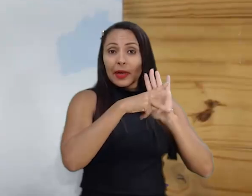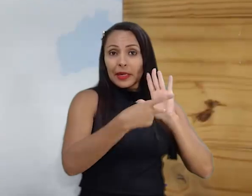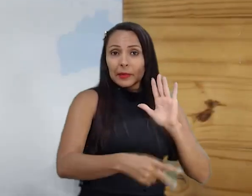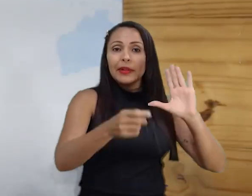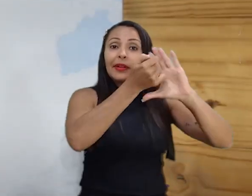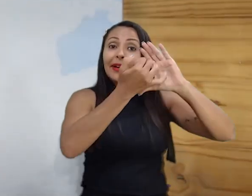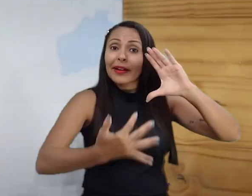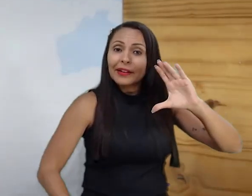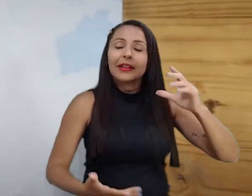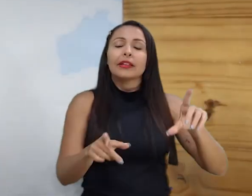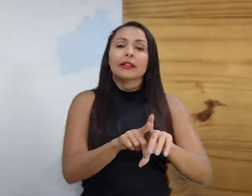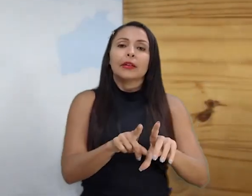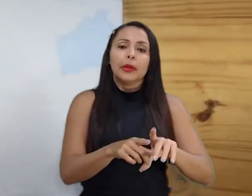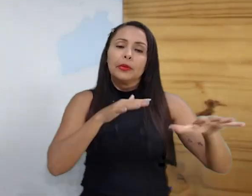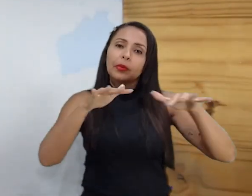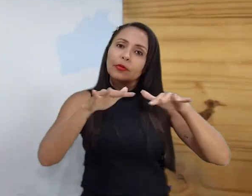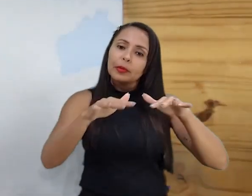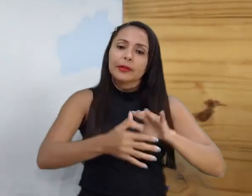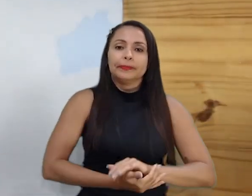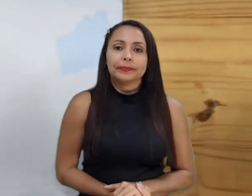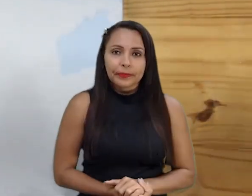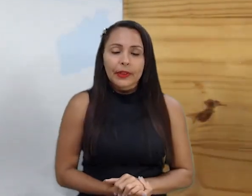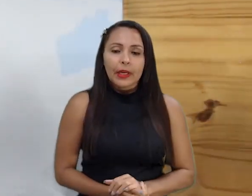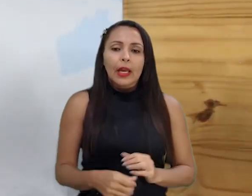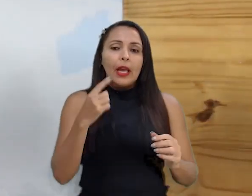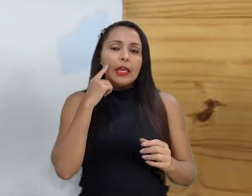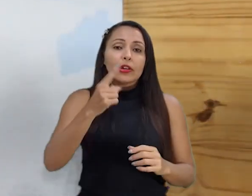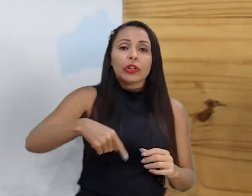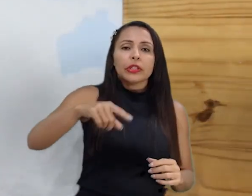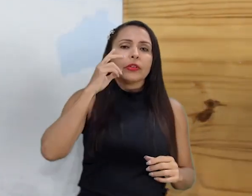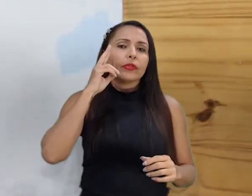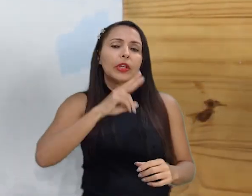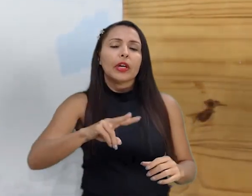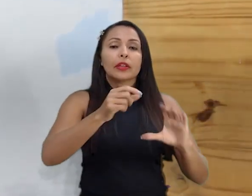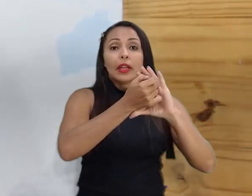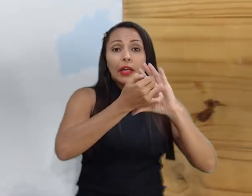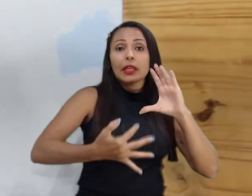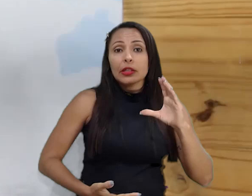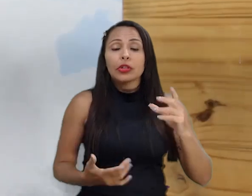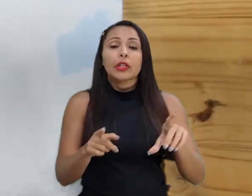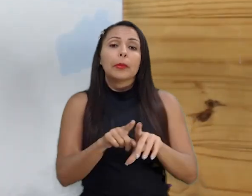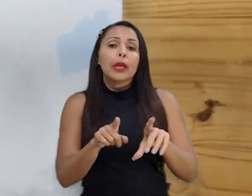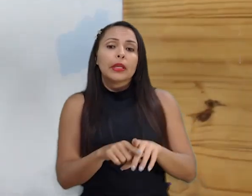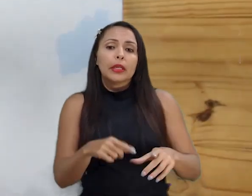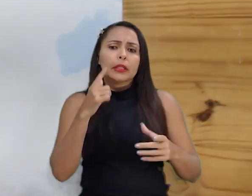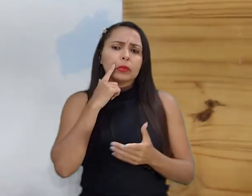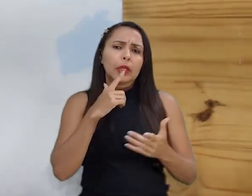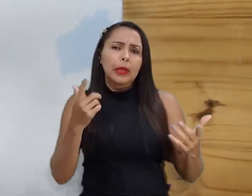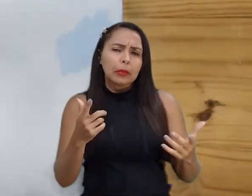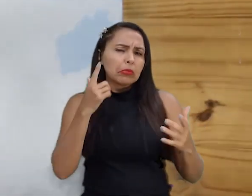características visuais desse movimento. A maioria das obras a gente vê essas características, é tanto que consideram até